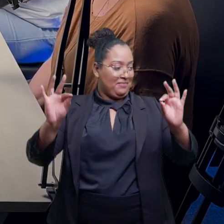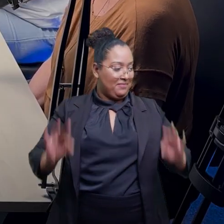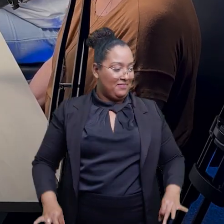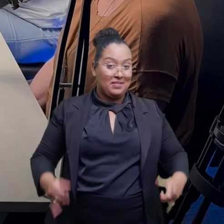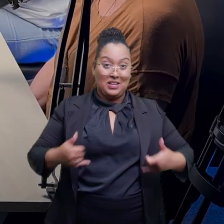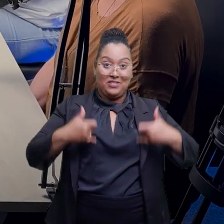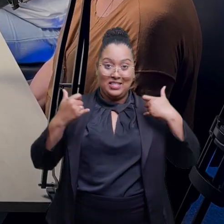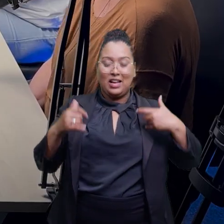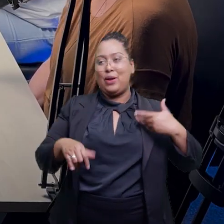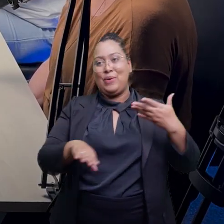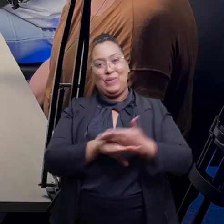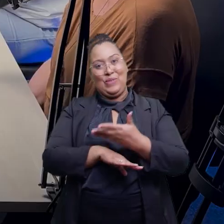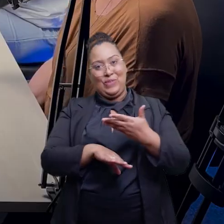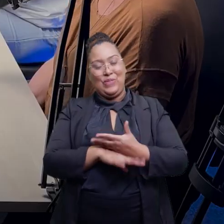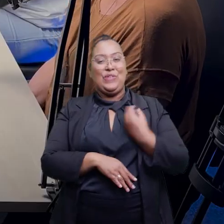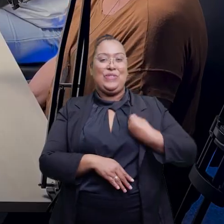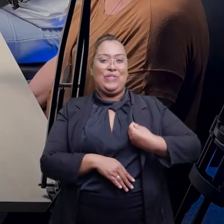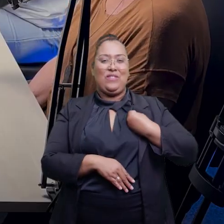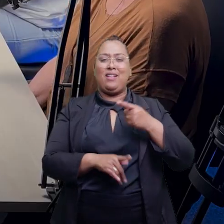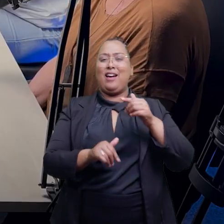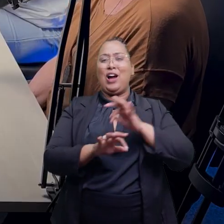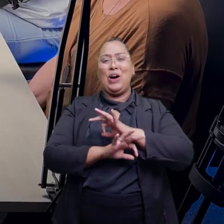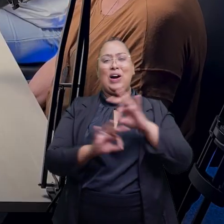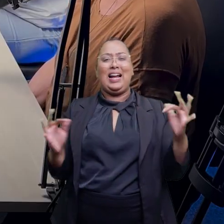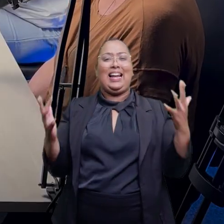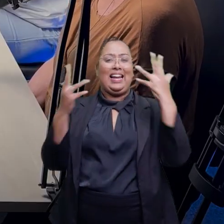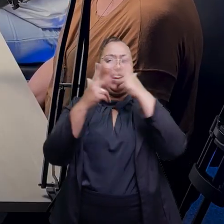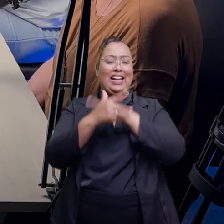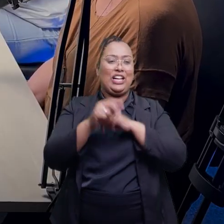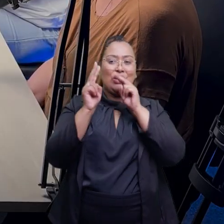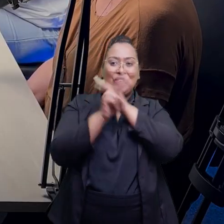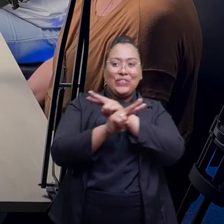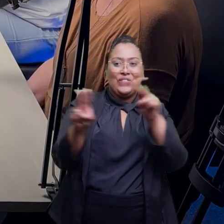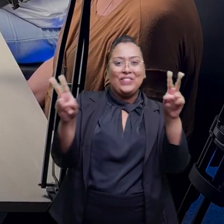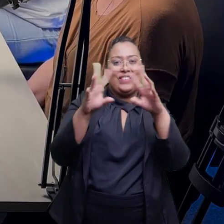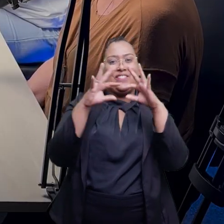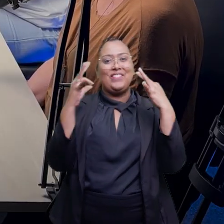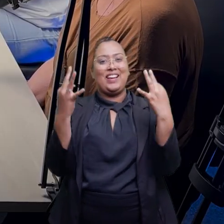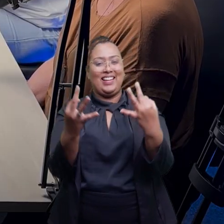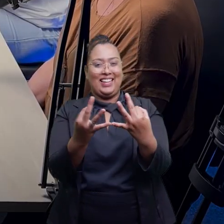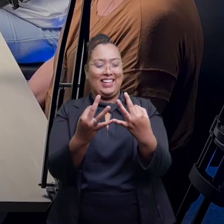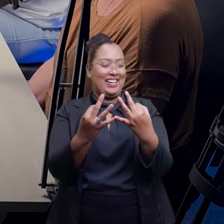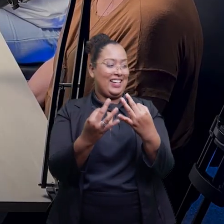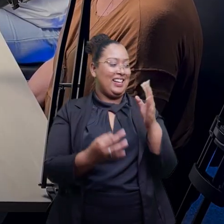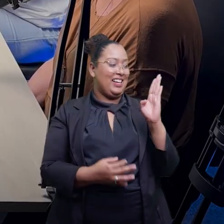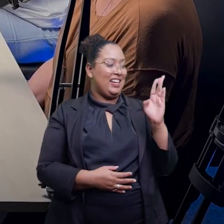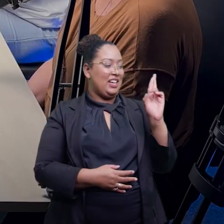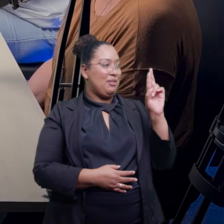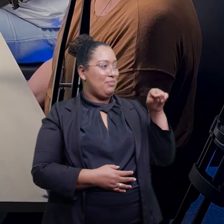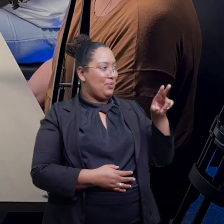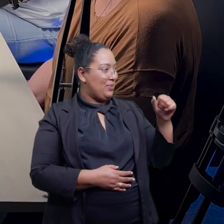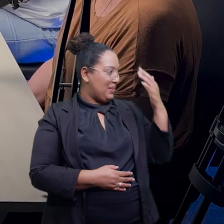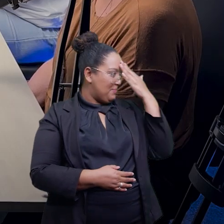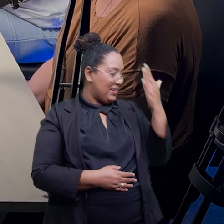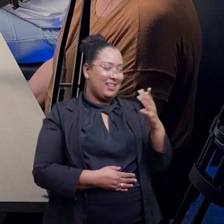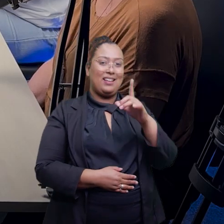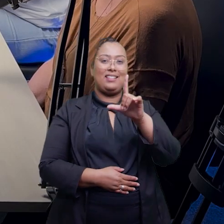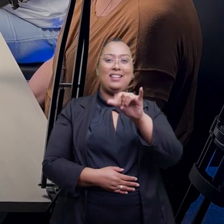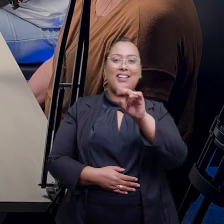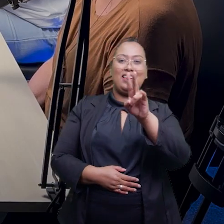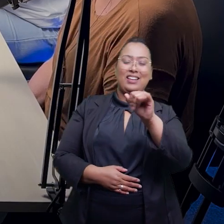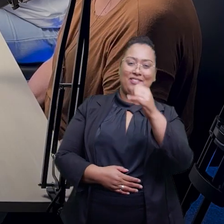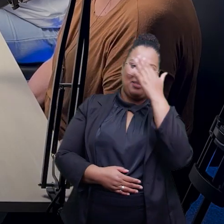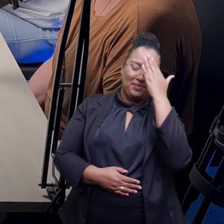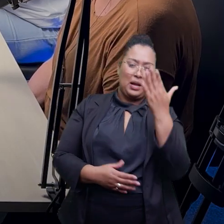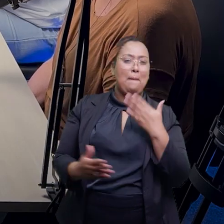né, dos aniversários, que é encantador ver as crianças, as famílias. Agradecer a Bruna, agradecer a você,